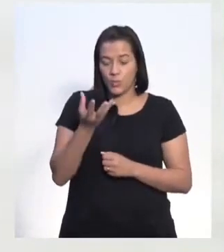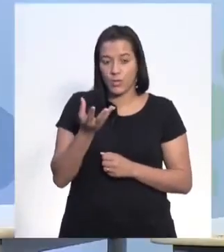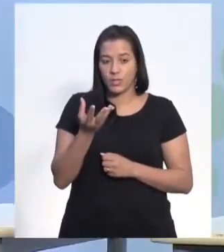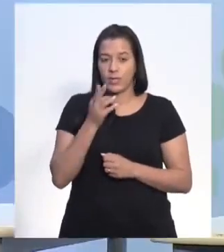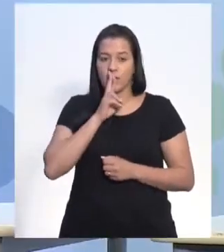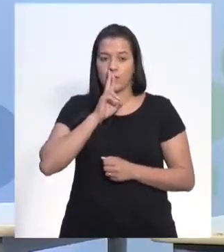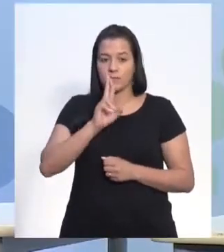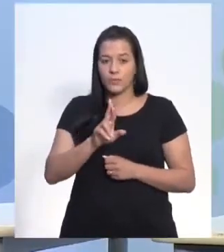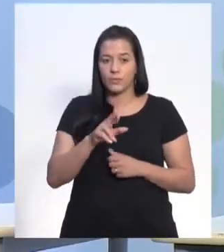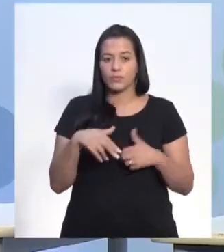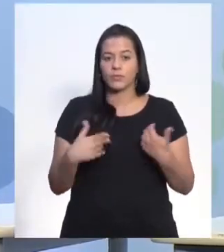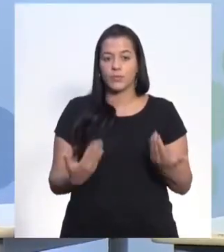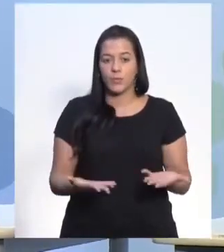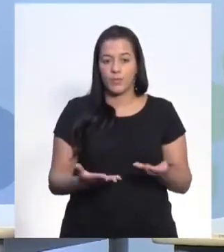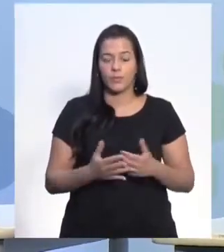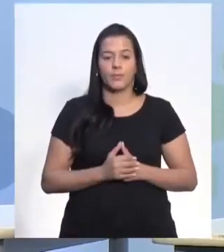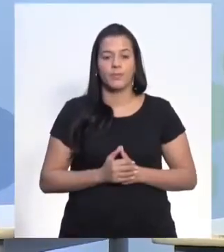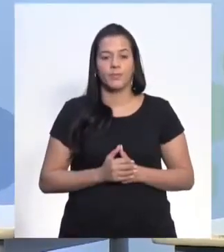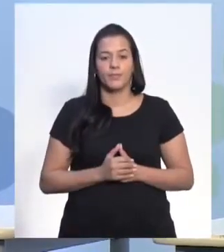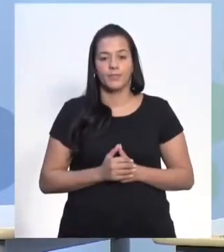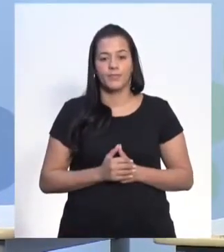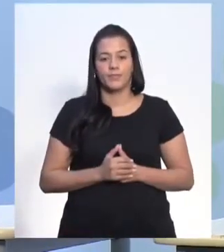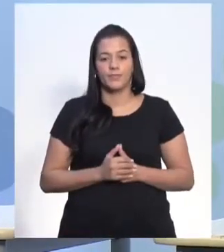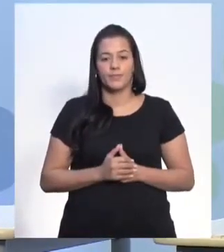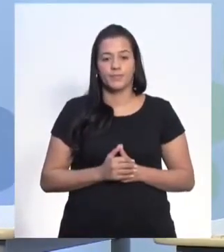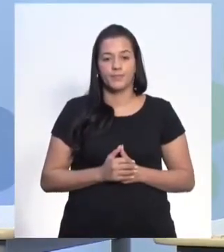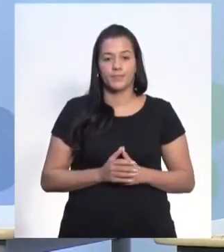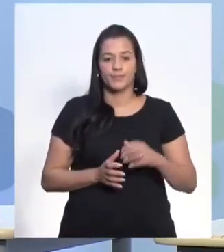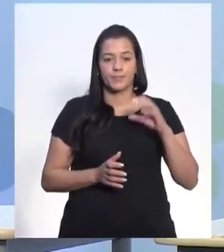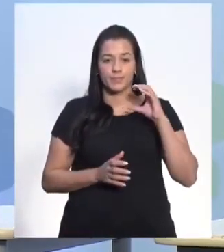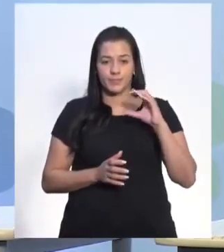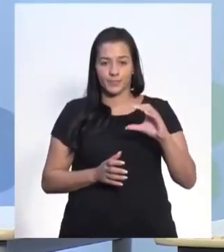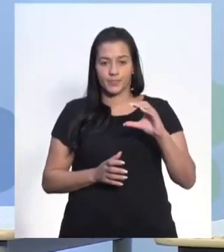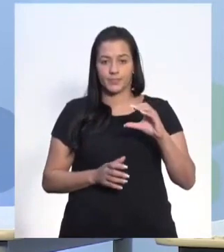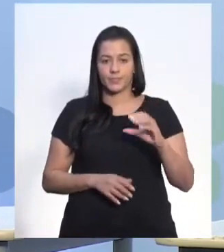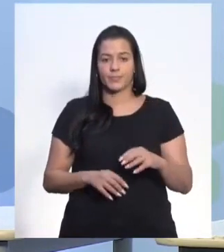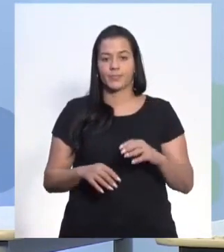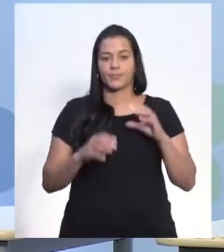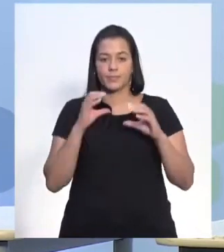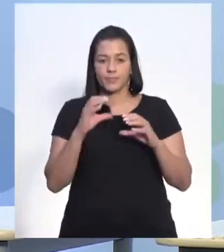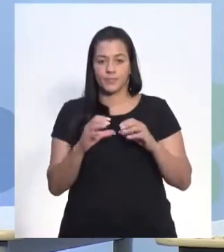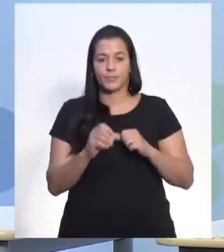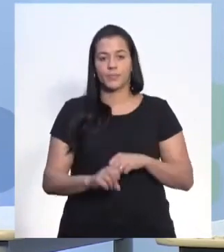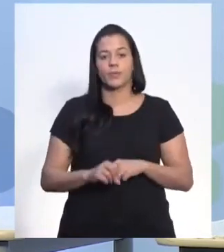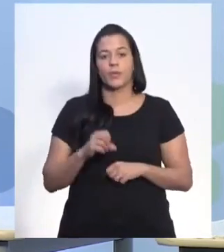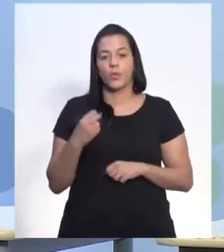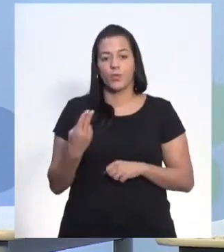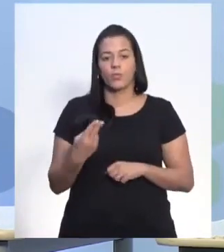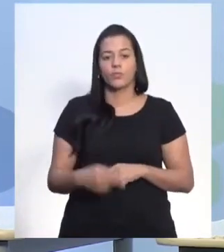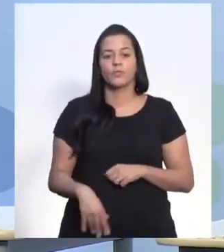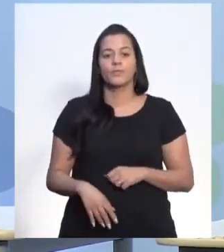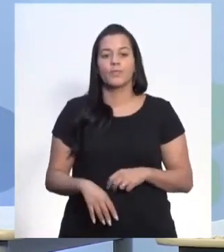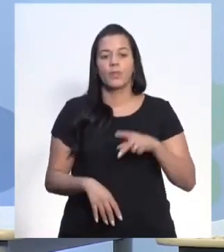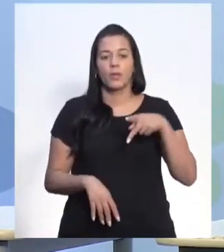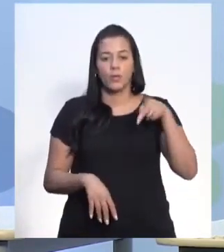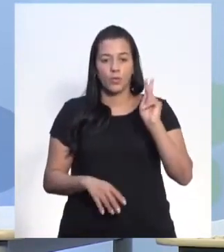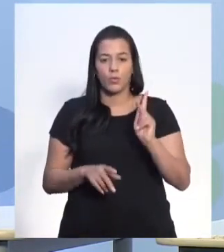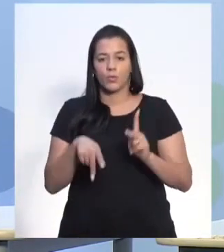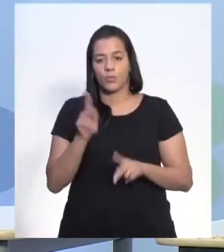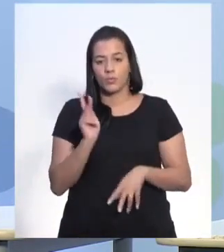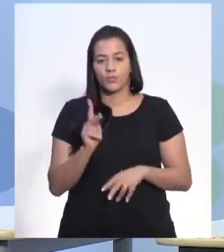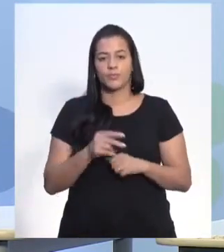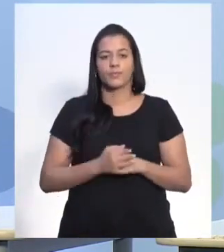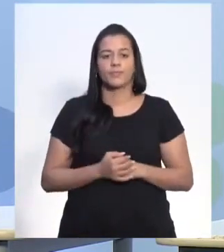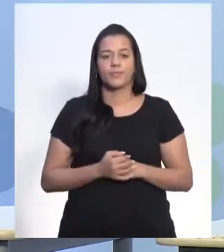de respostas na face voltada para cima das duas moedas? Ou vai sair cara a cara, ou vai sair coroa e